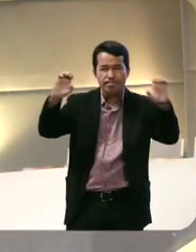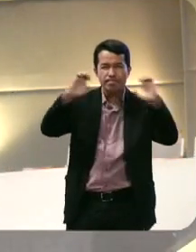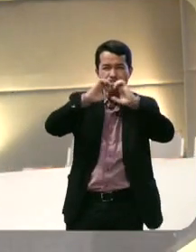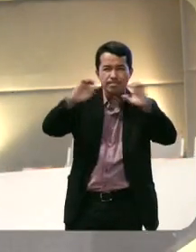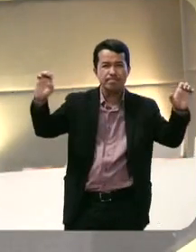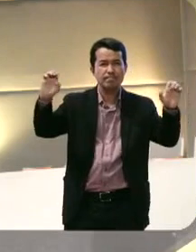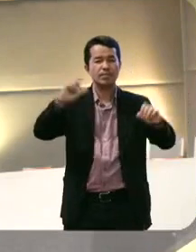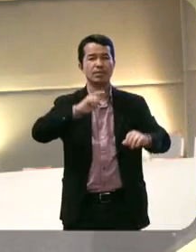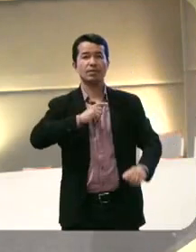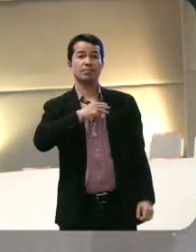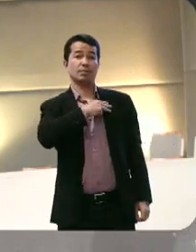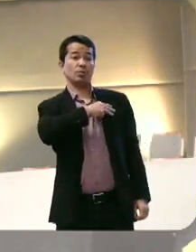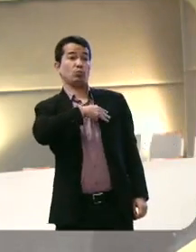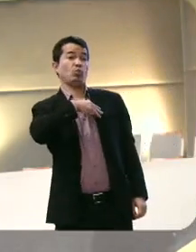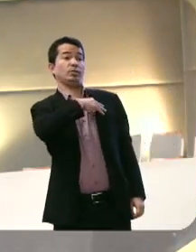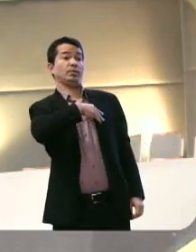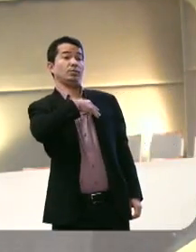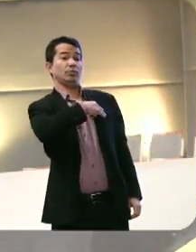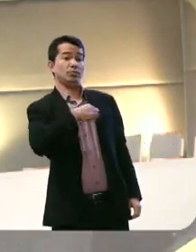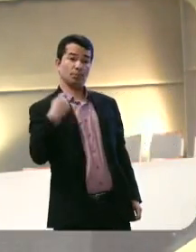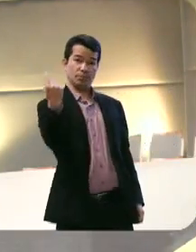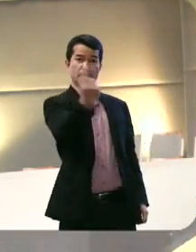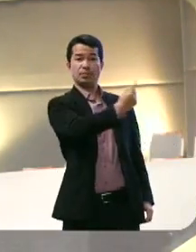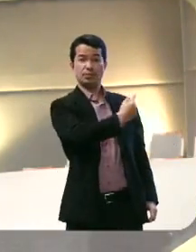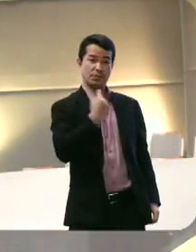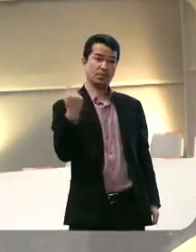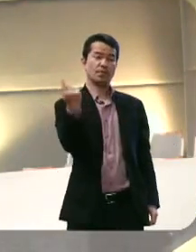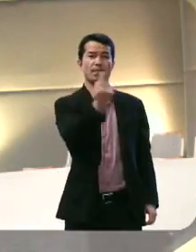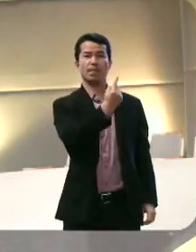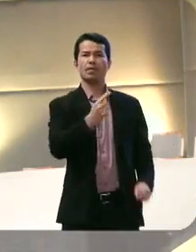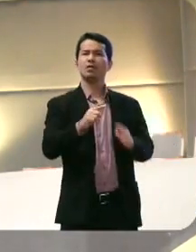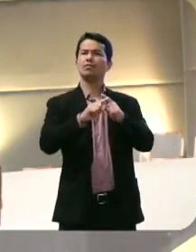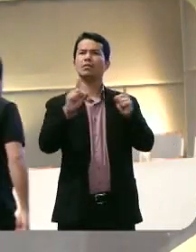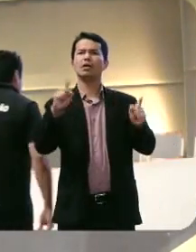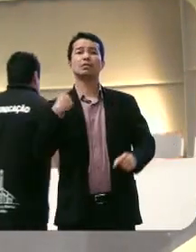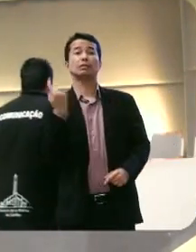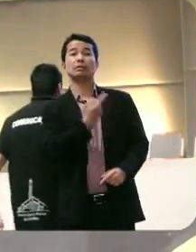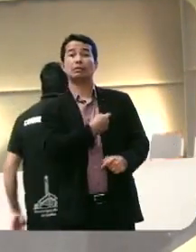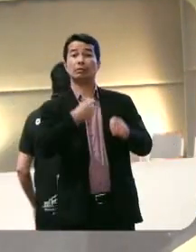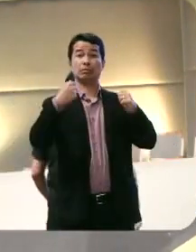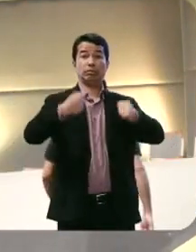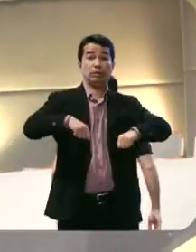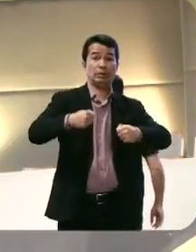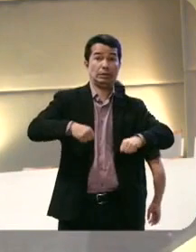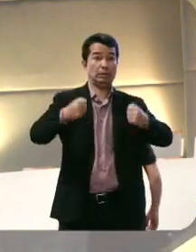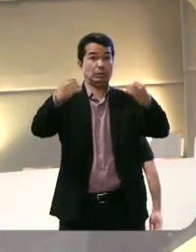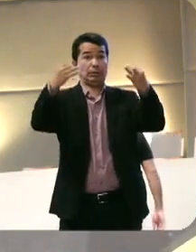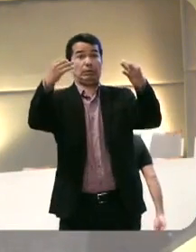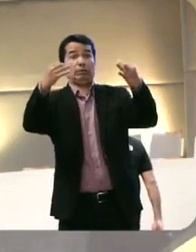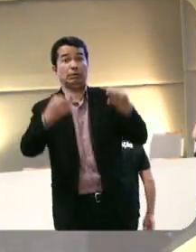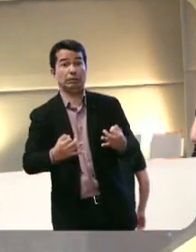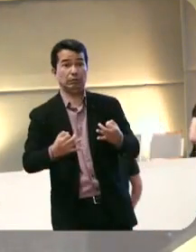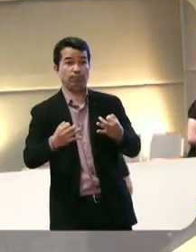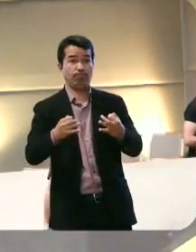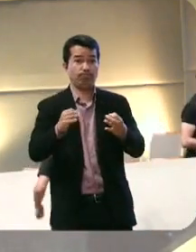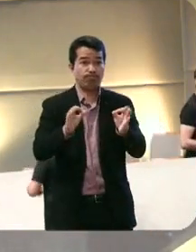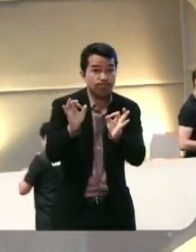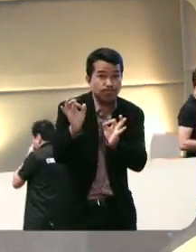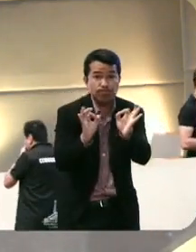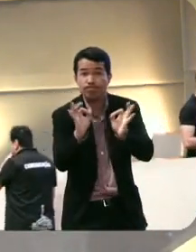campanha missionária, mas precisamos nos preparar da maneira correta. E eu queria